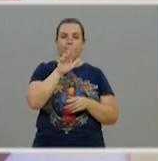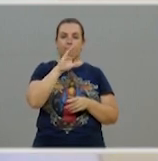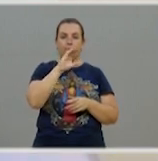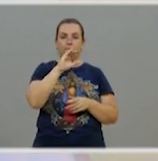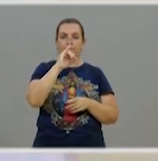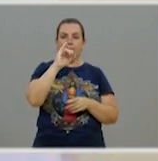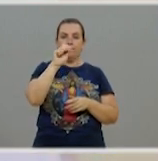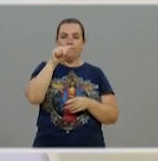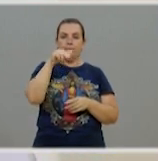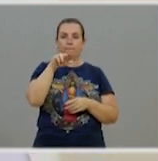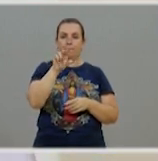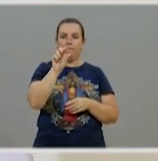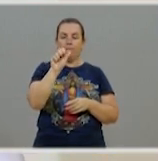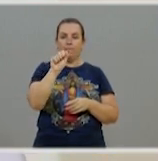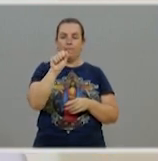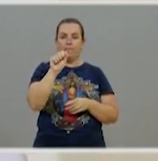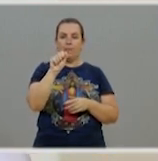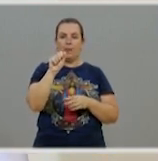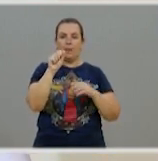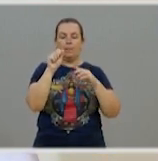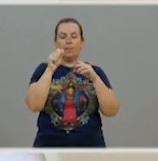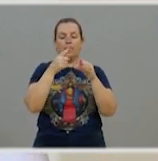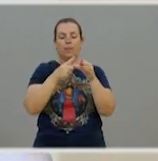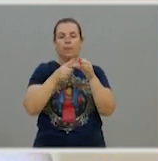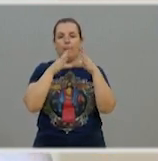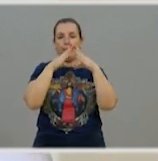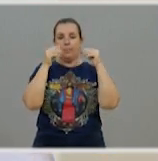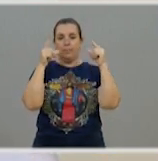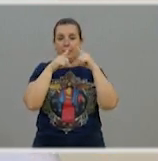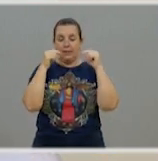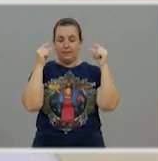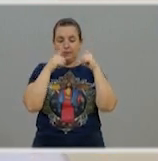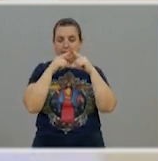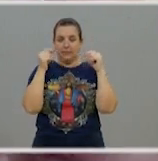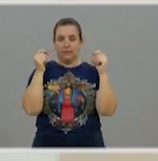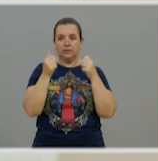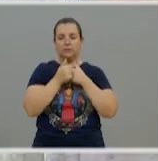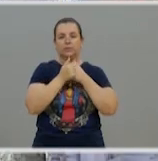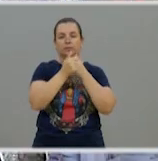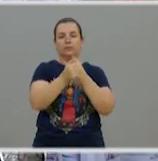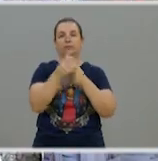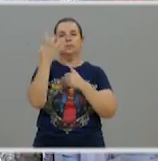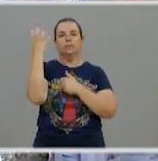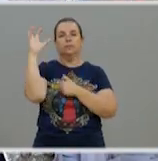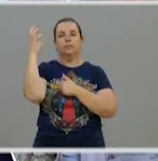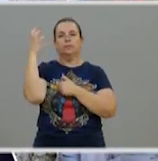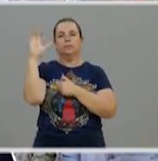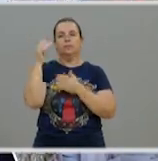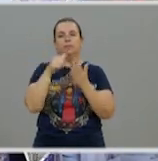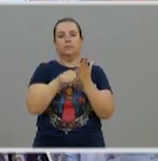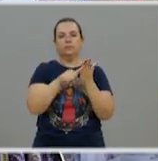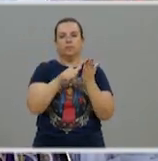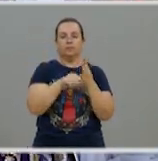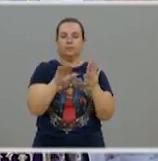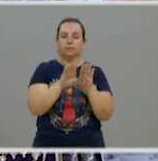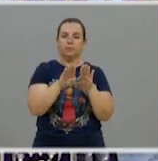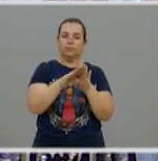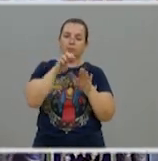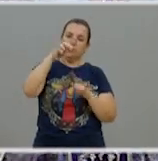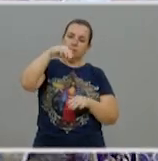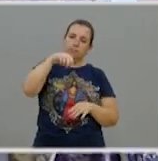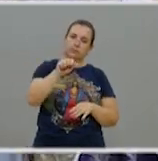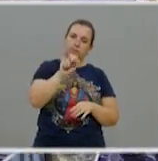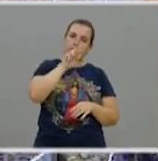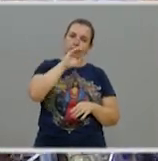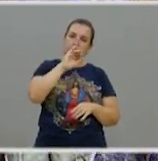de Andrade Lima, de Brasília, pediu oração, acompanha pela parabólica digital. Maria Aparecida de Oliveira